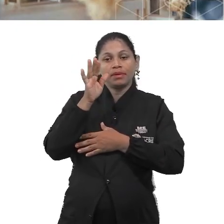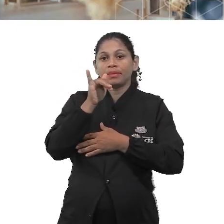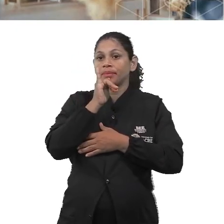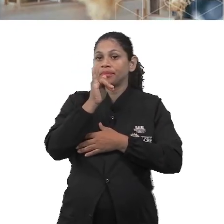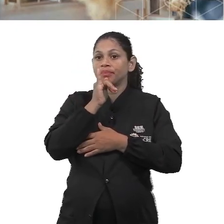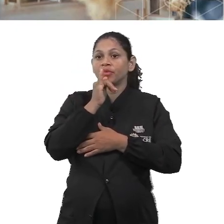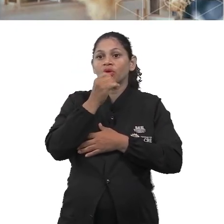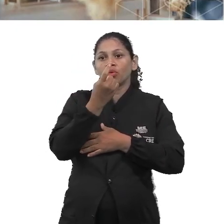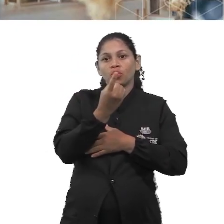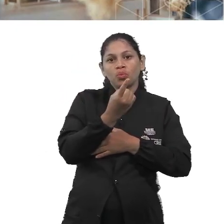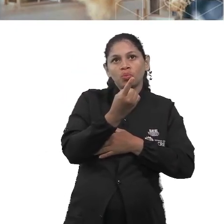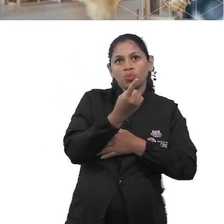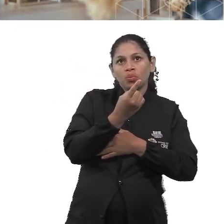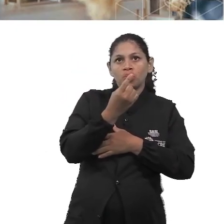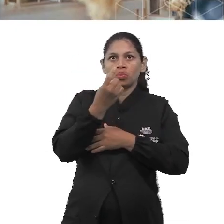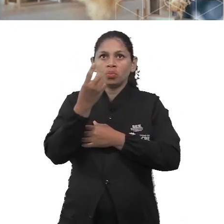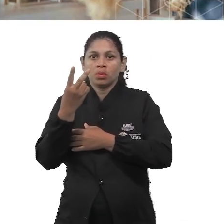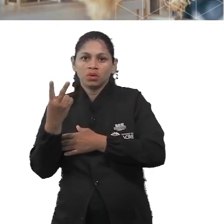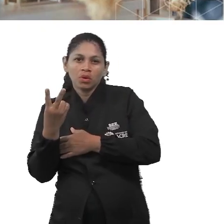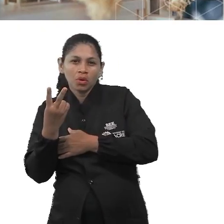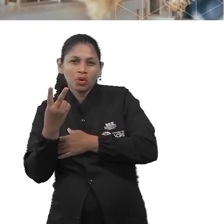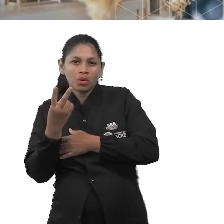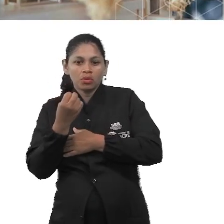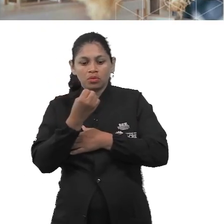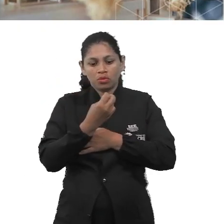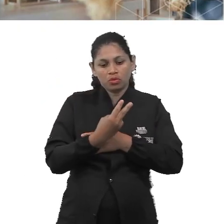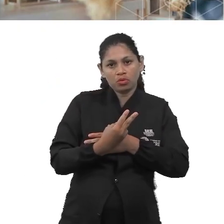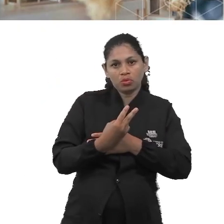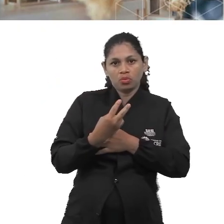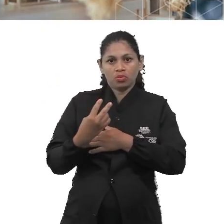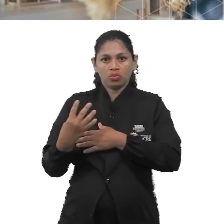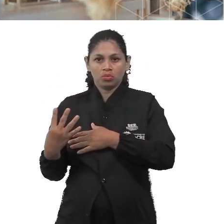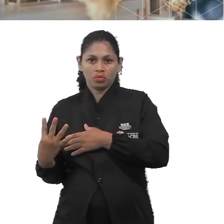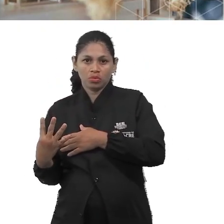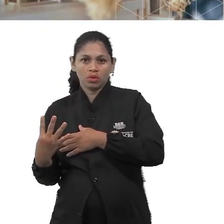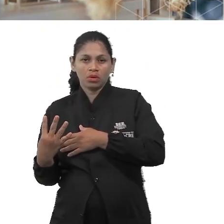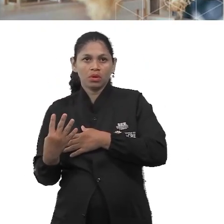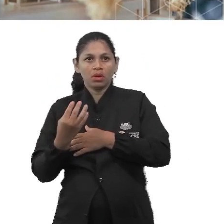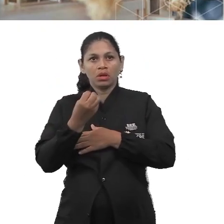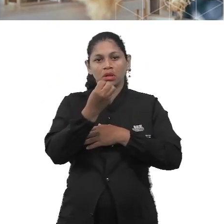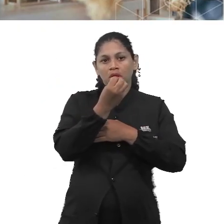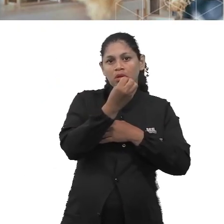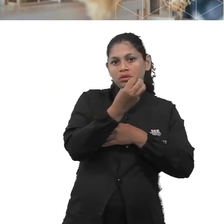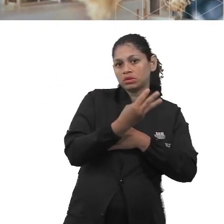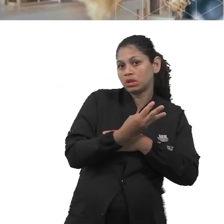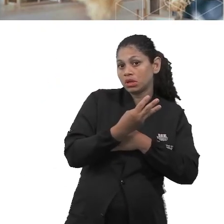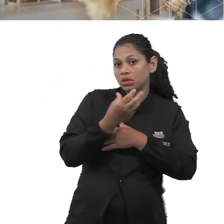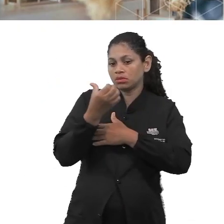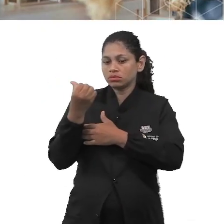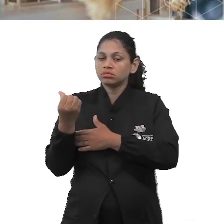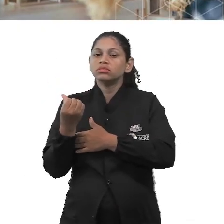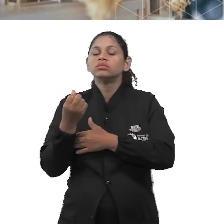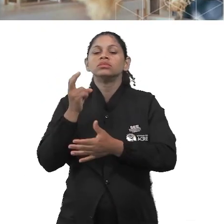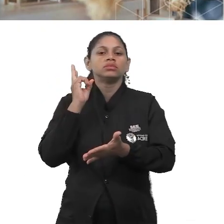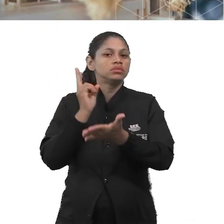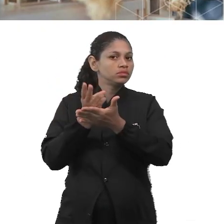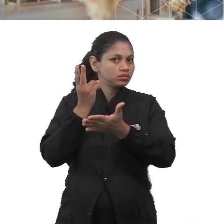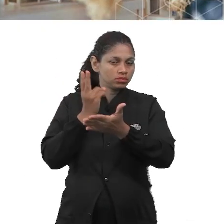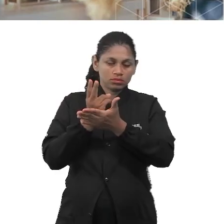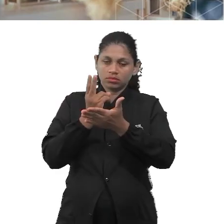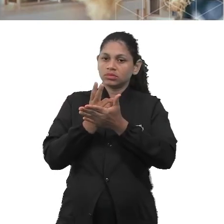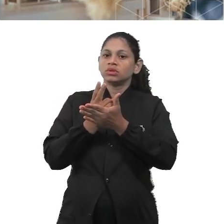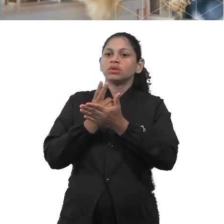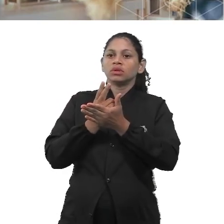1 para 2, ou 2 para 4, ou 3 para 6, né? Você vai ter sempre uma razão